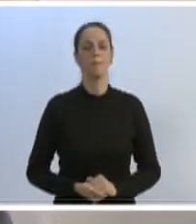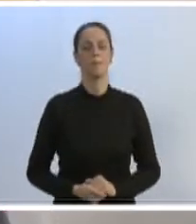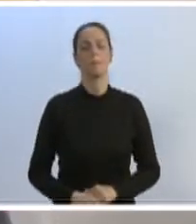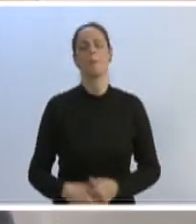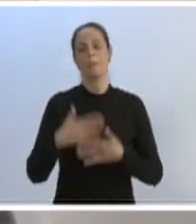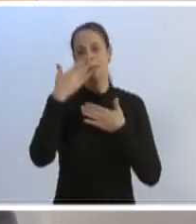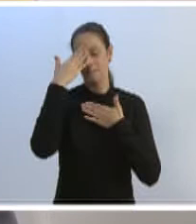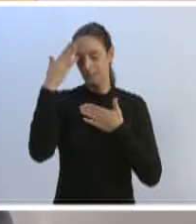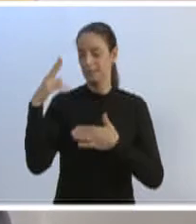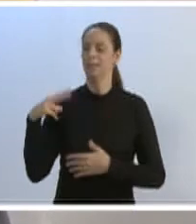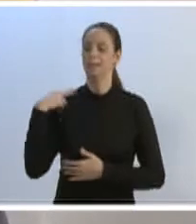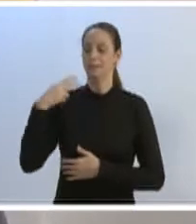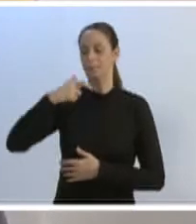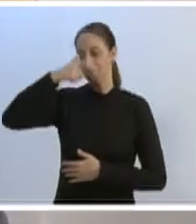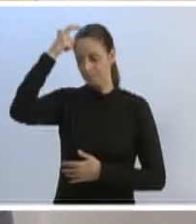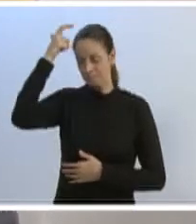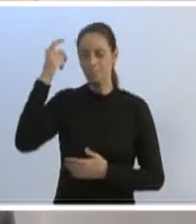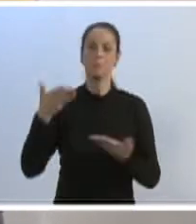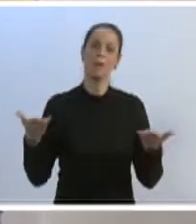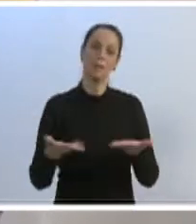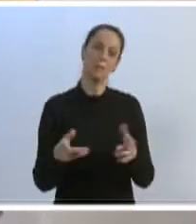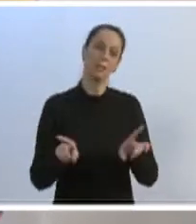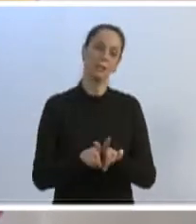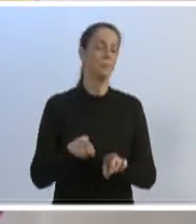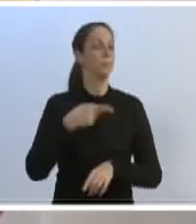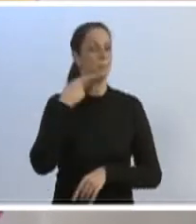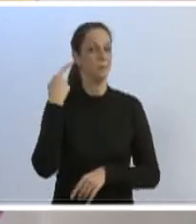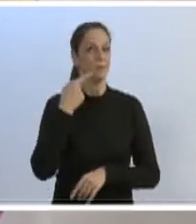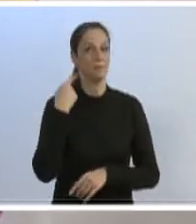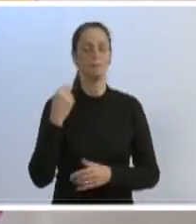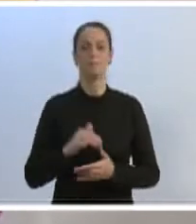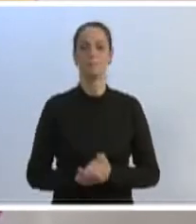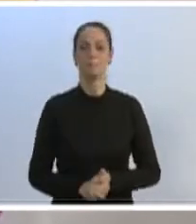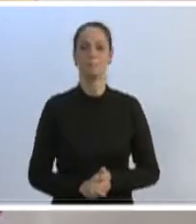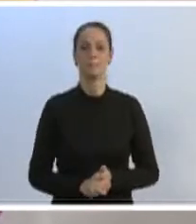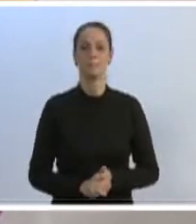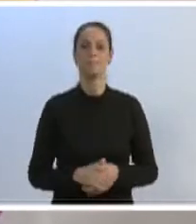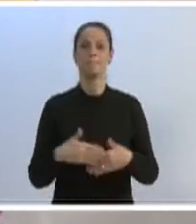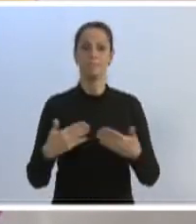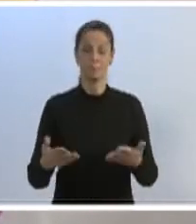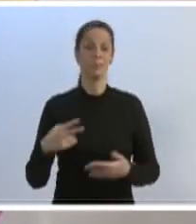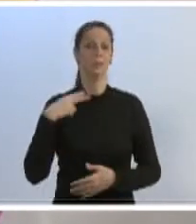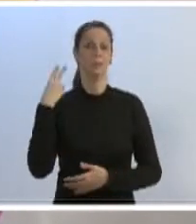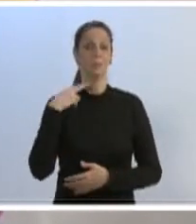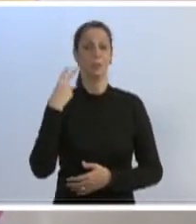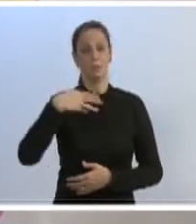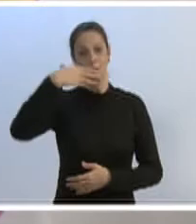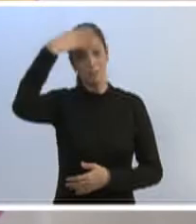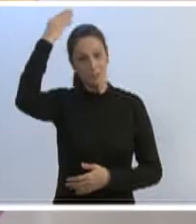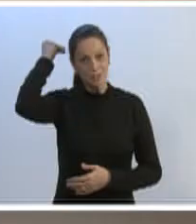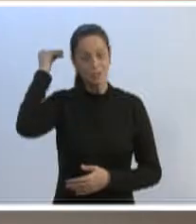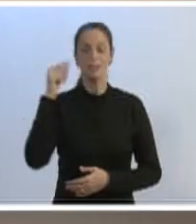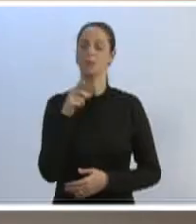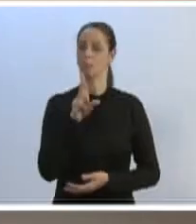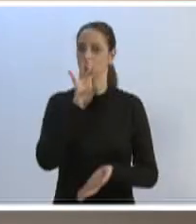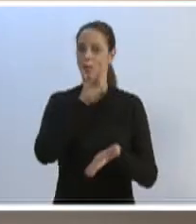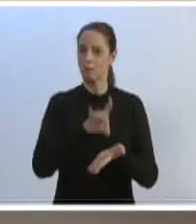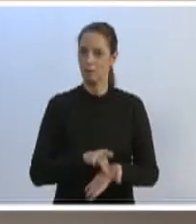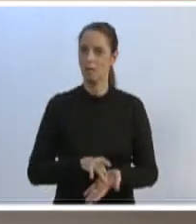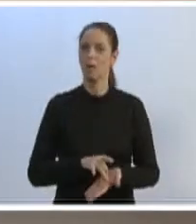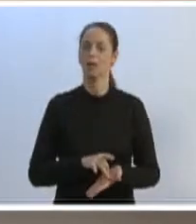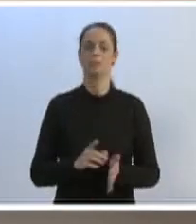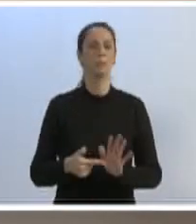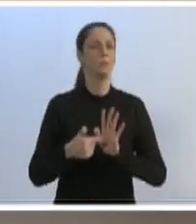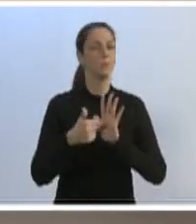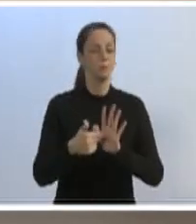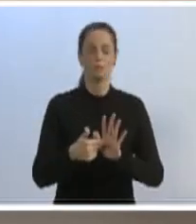Adriano. Concedo uma parte também ao vereador Marcelo Lazarim. Obrigado, vereador Matias. Vossa Excelência trouxe aqui